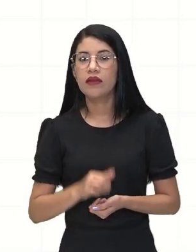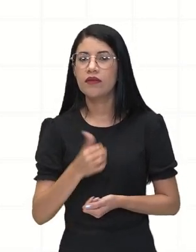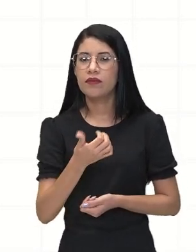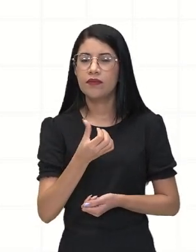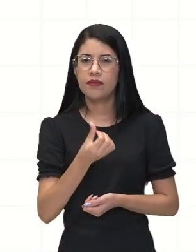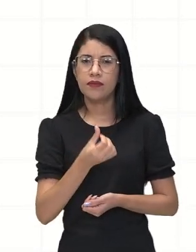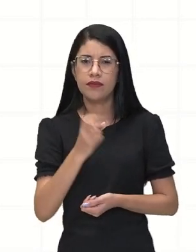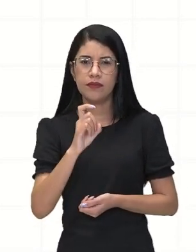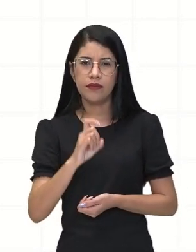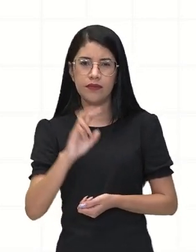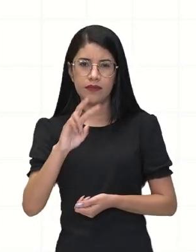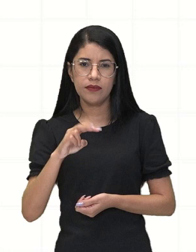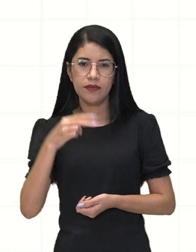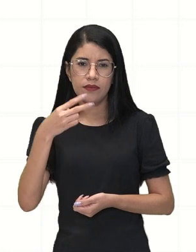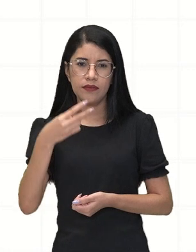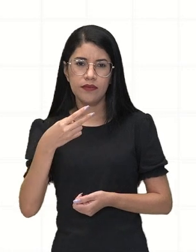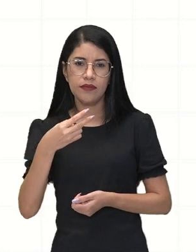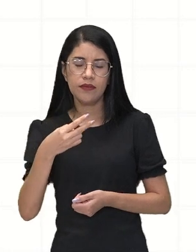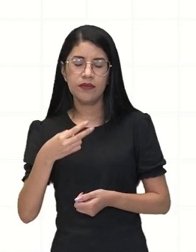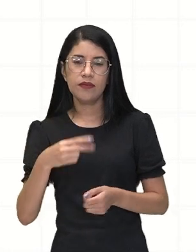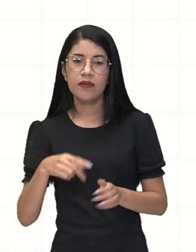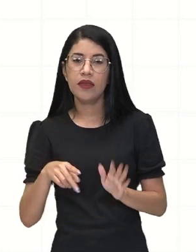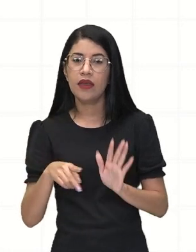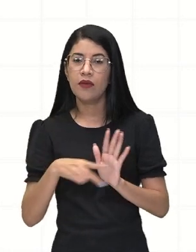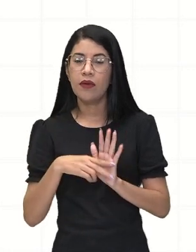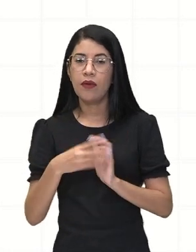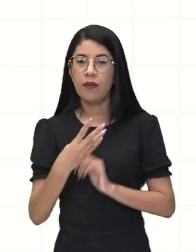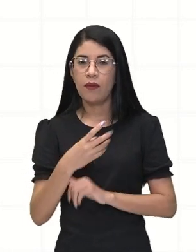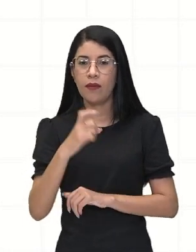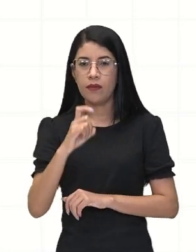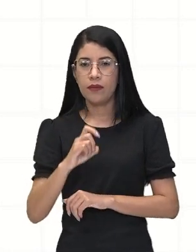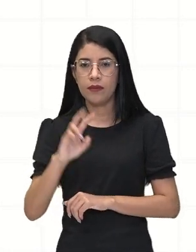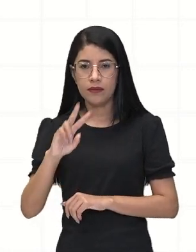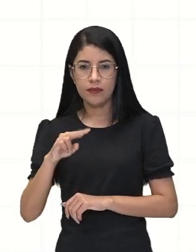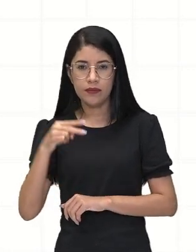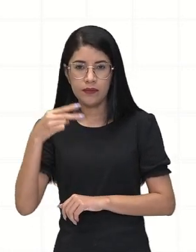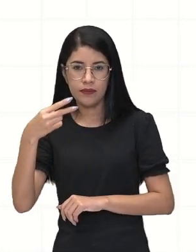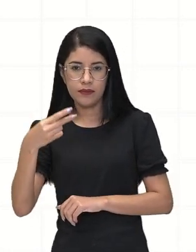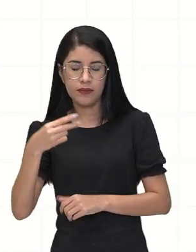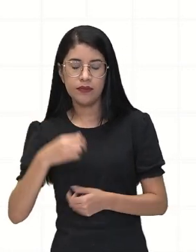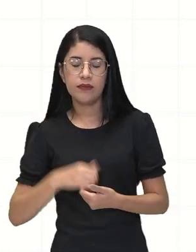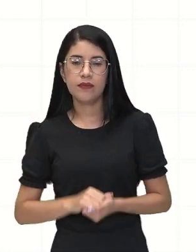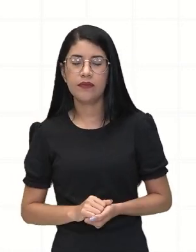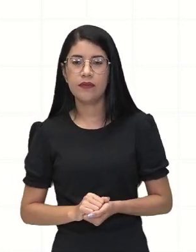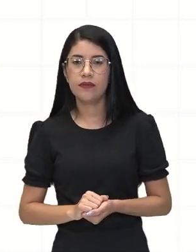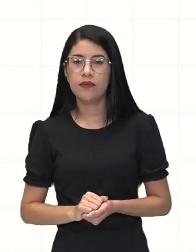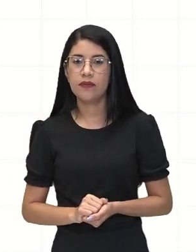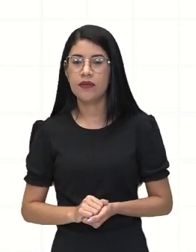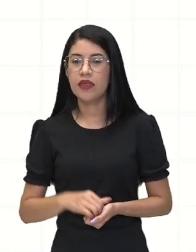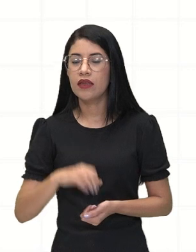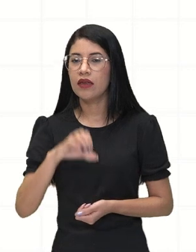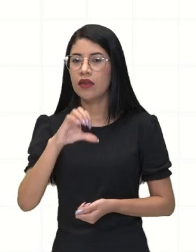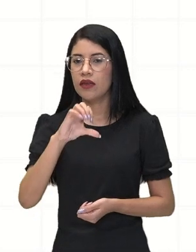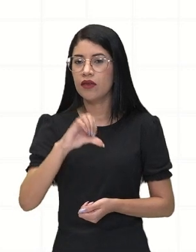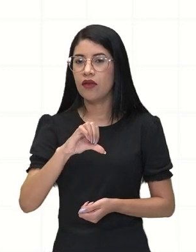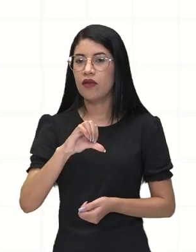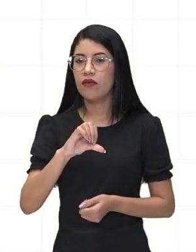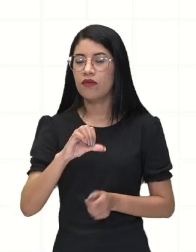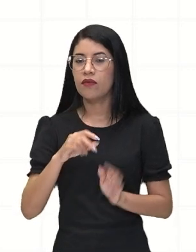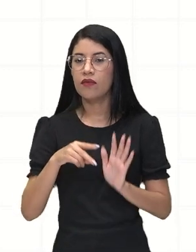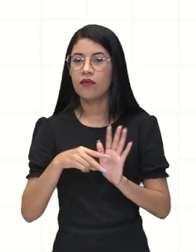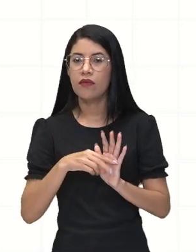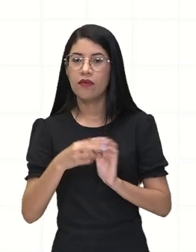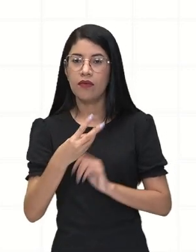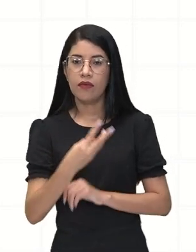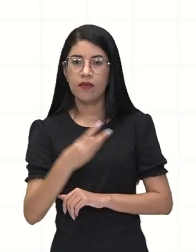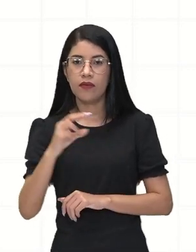ao quadrado é a mesma coisa que 4 vezes x ao quadrado. E 9 é a mesma coisa que quem?